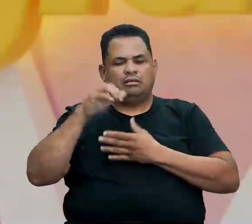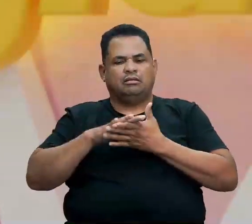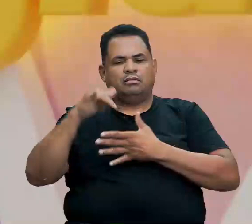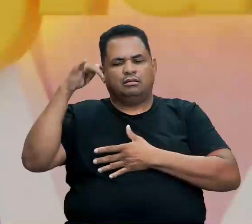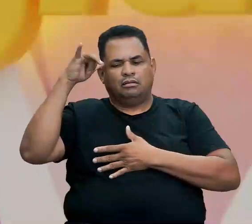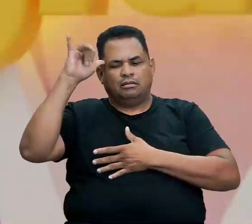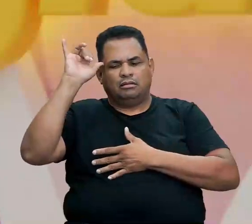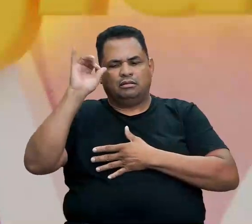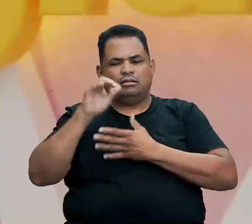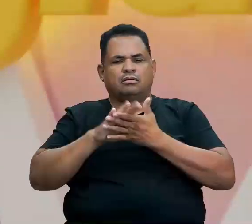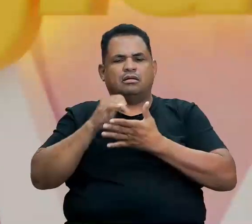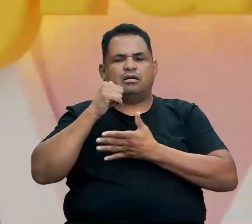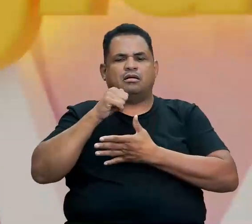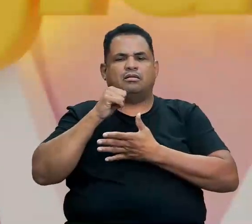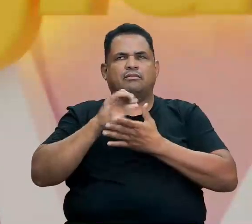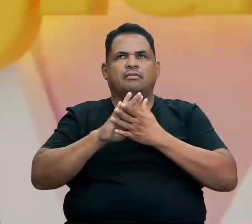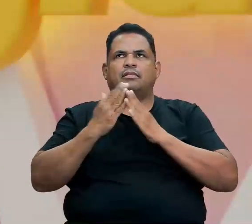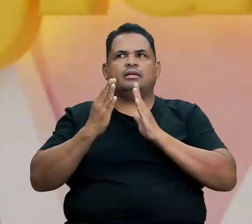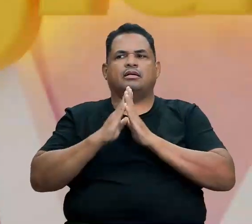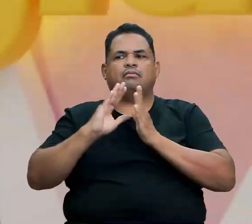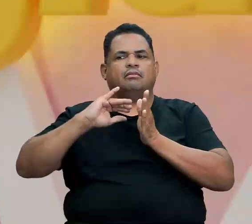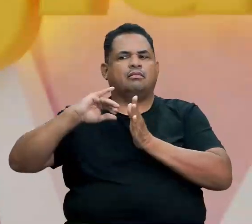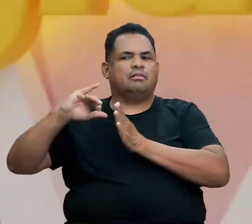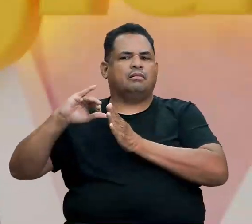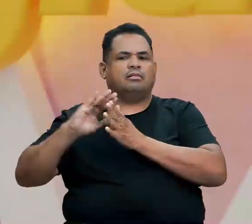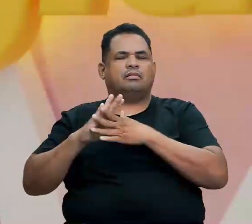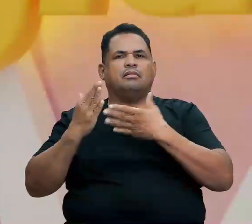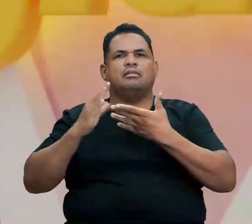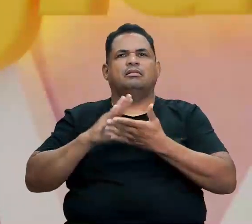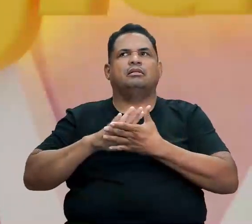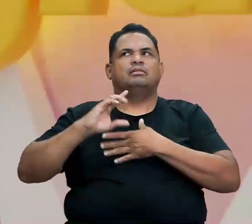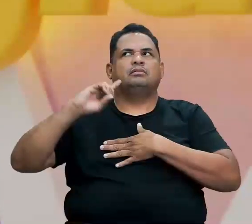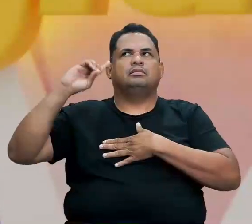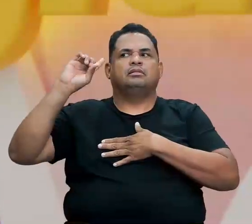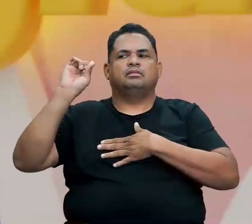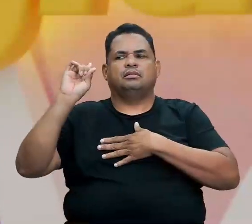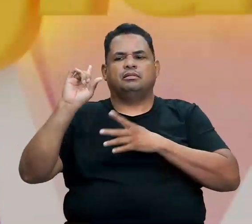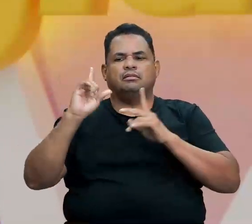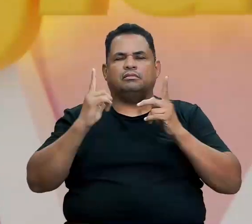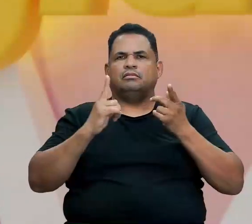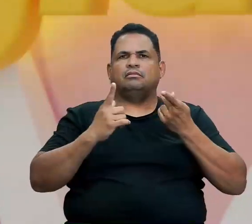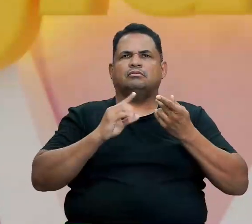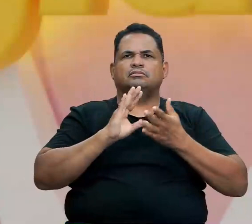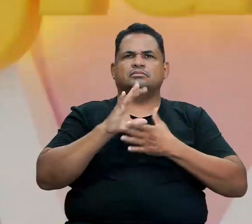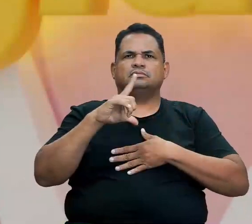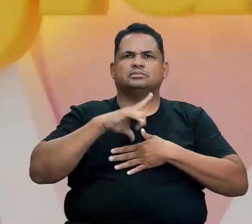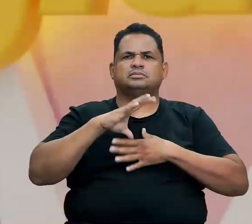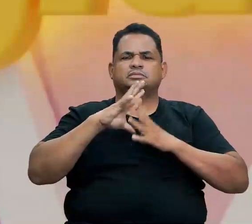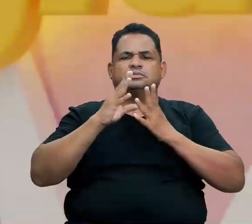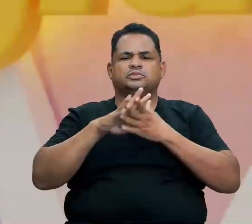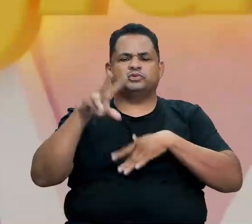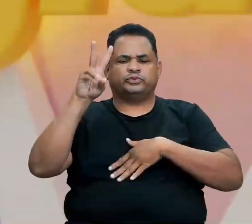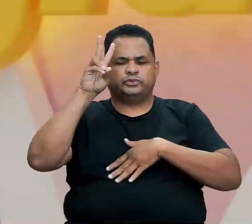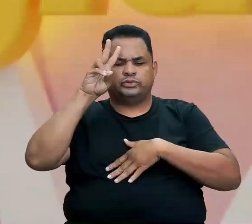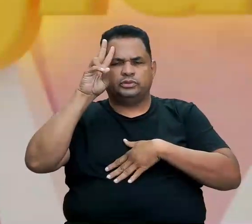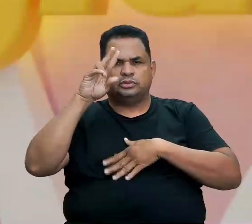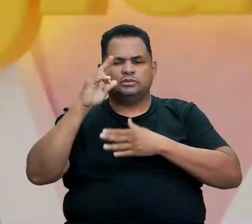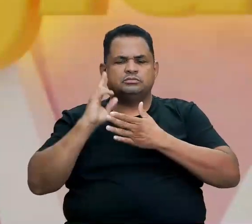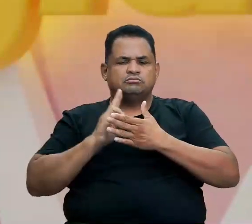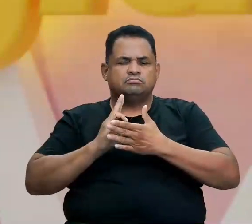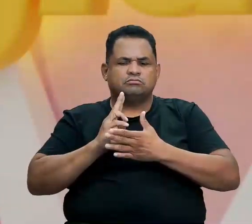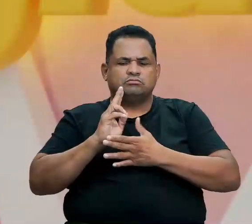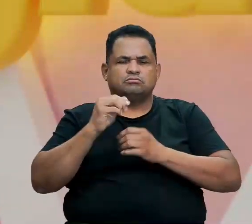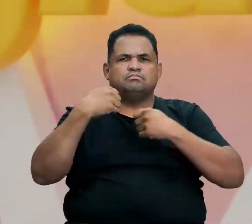outra virou sagrada, né, na Índia. Não é assim, né? Tem toda uma questão histórica que é